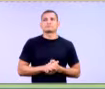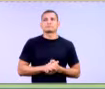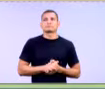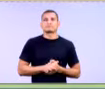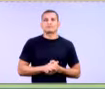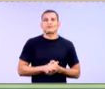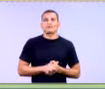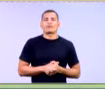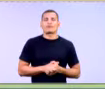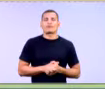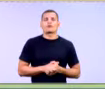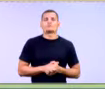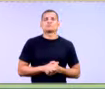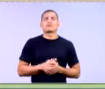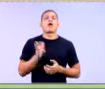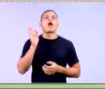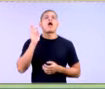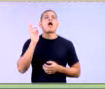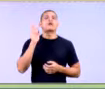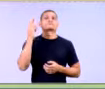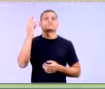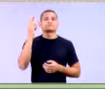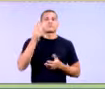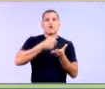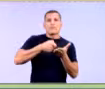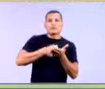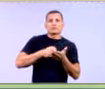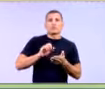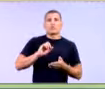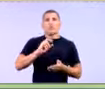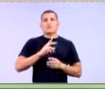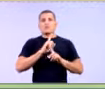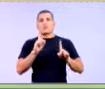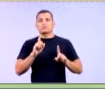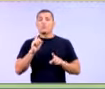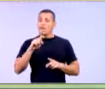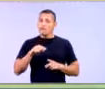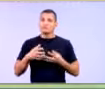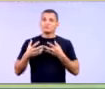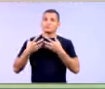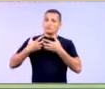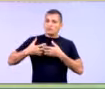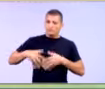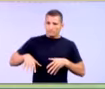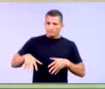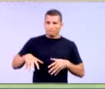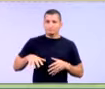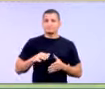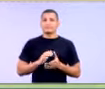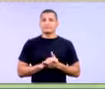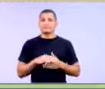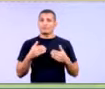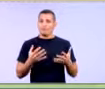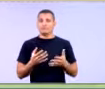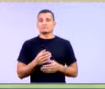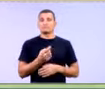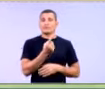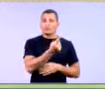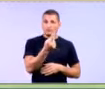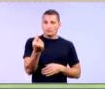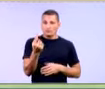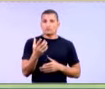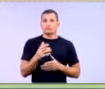Quem define se é obrigatório ou não? A instituição de ensino que vocês estão vinculados. Então, cada instituição de ensino